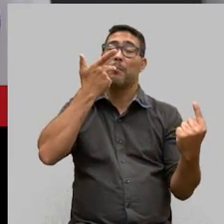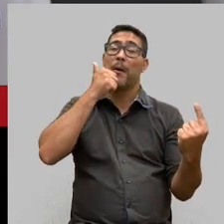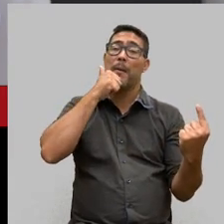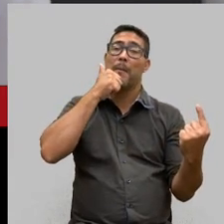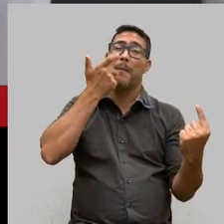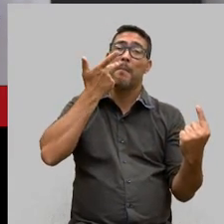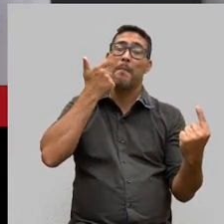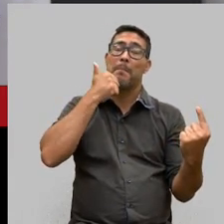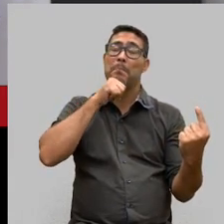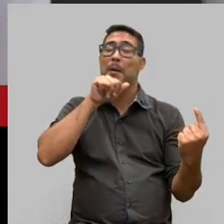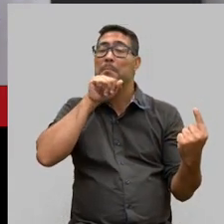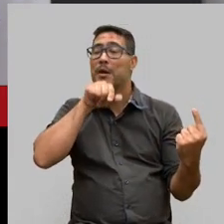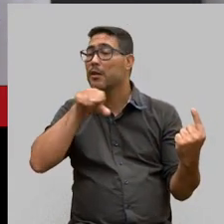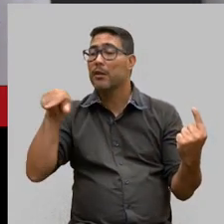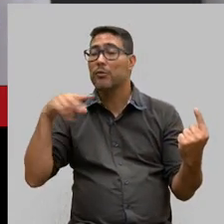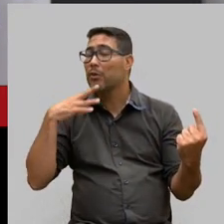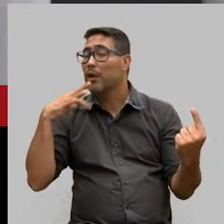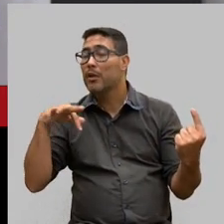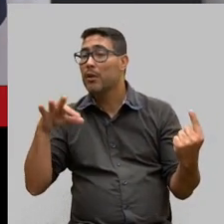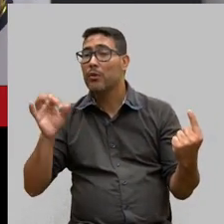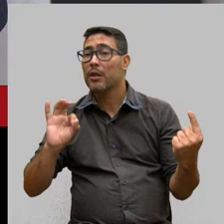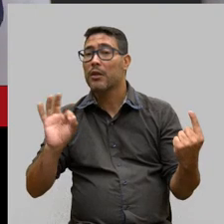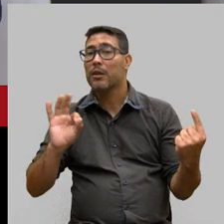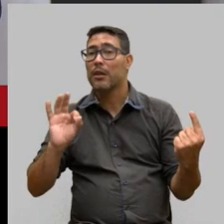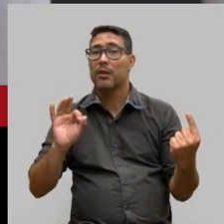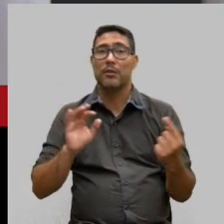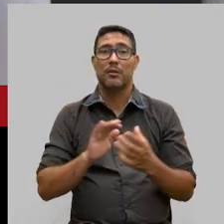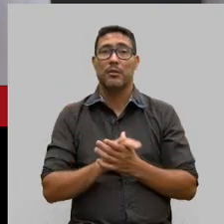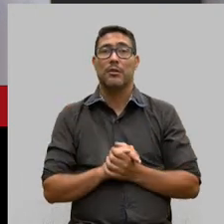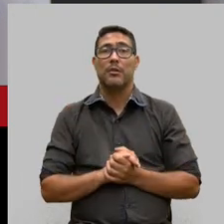oportunidade de de conhecer